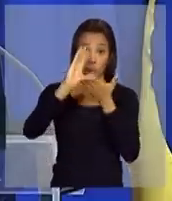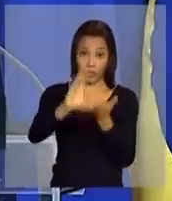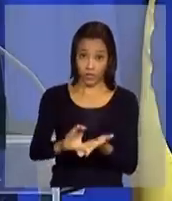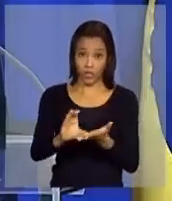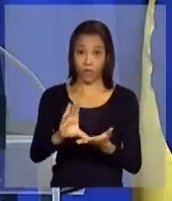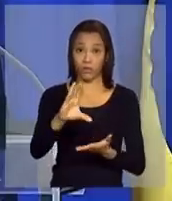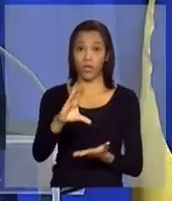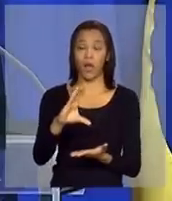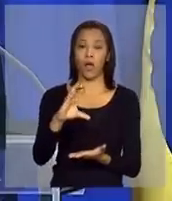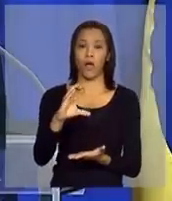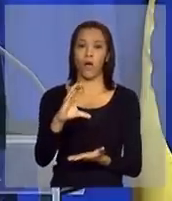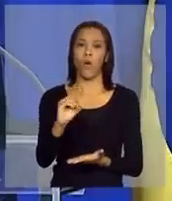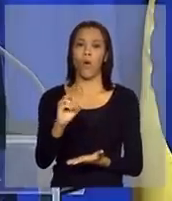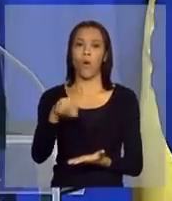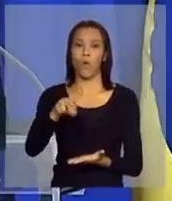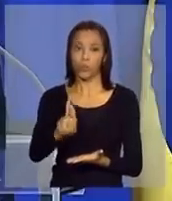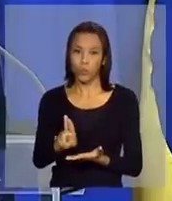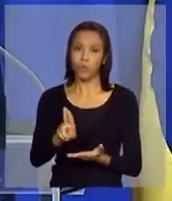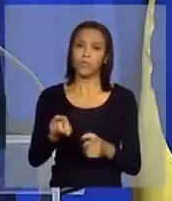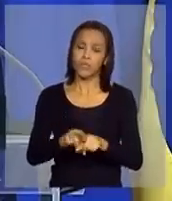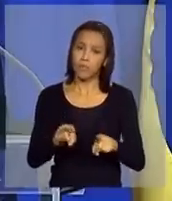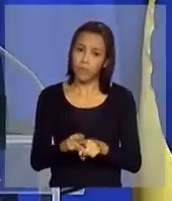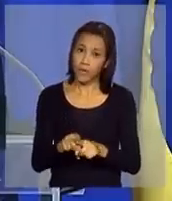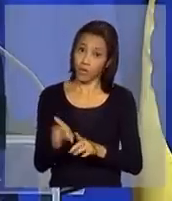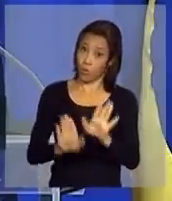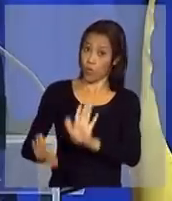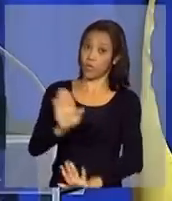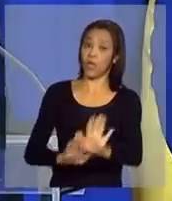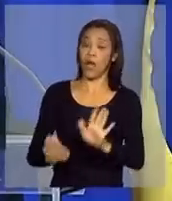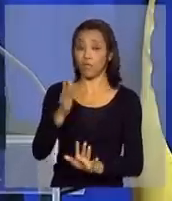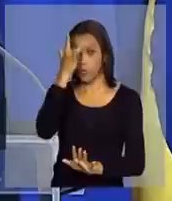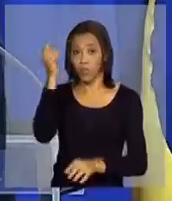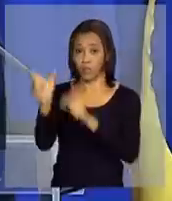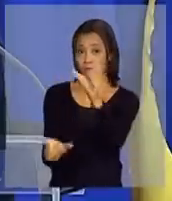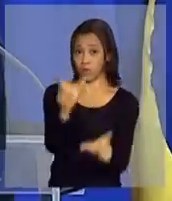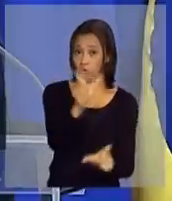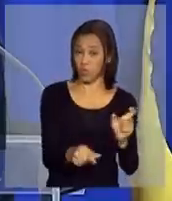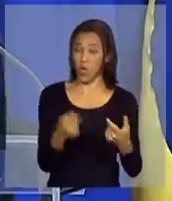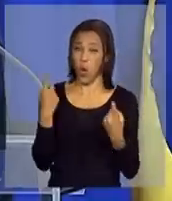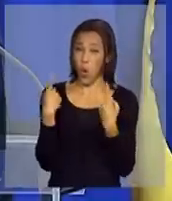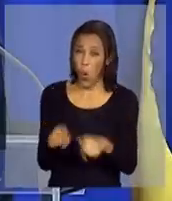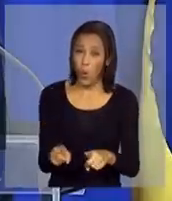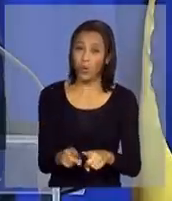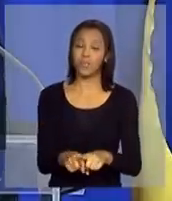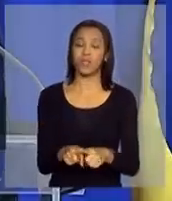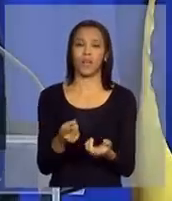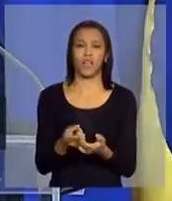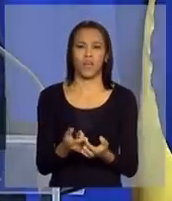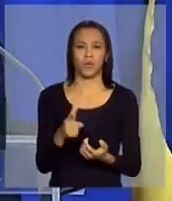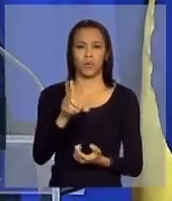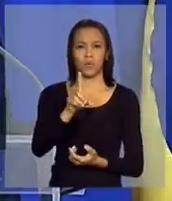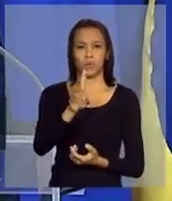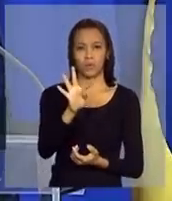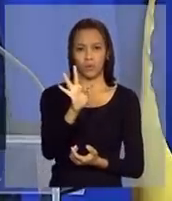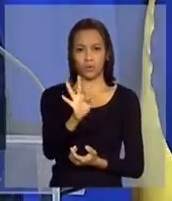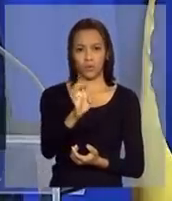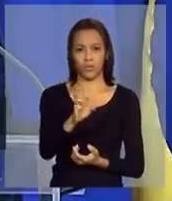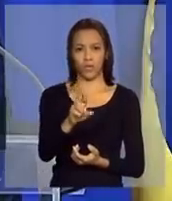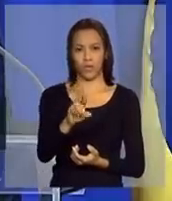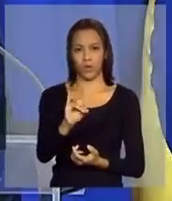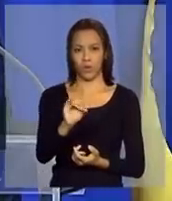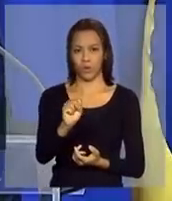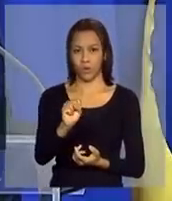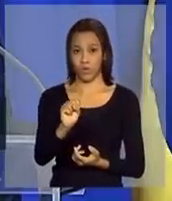ONU, com atenção à proteção de civis. O combate ao terrorismo também não pode, ele mesmo, violar